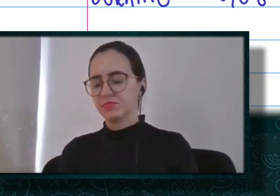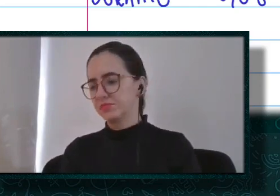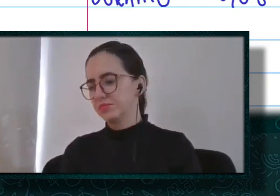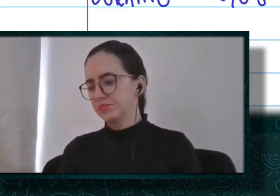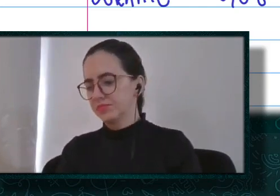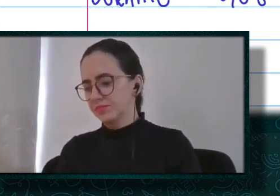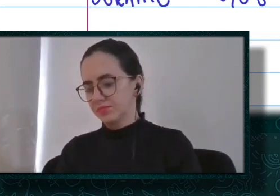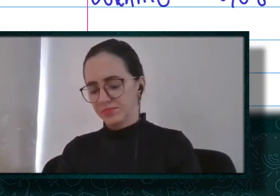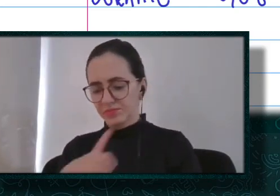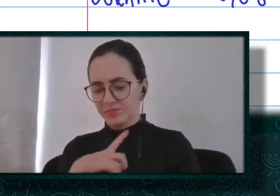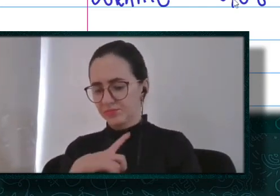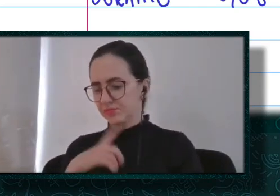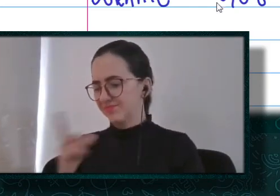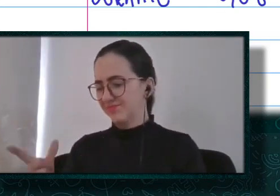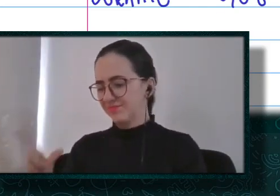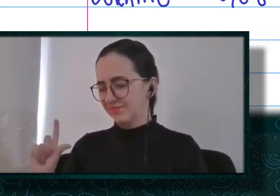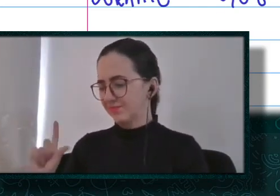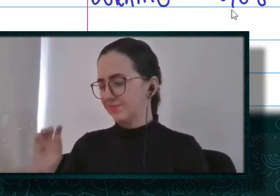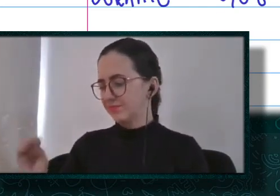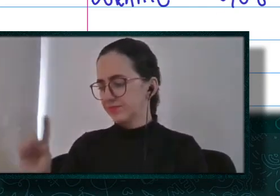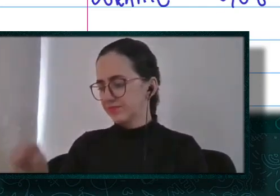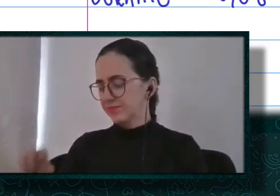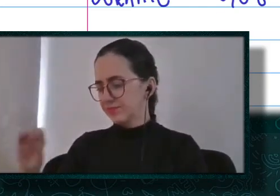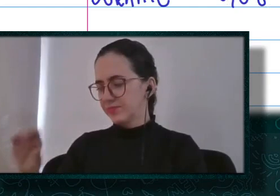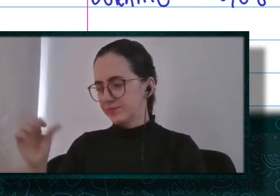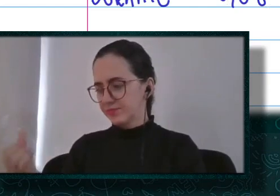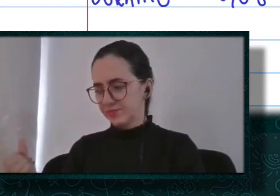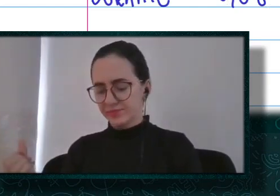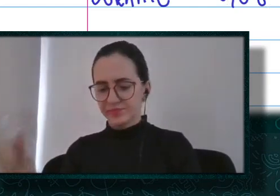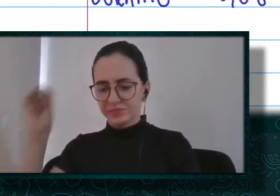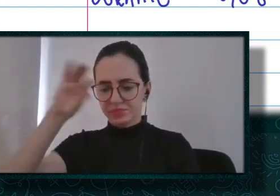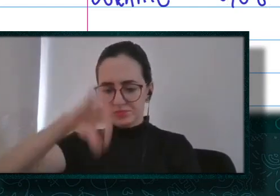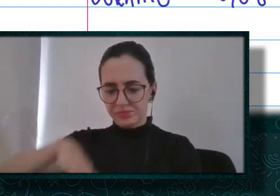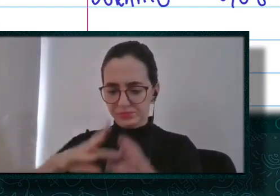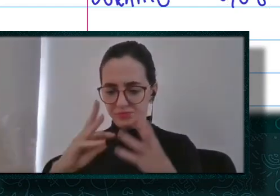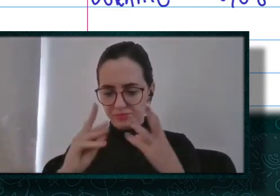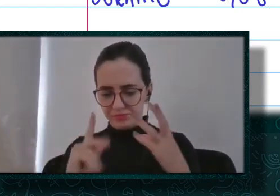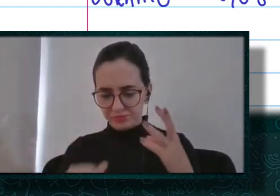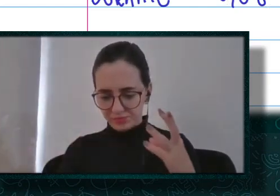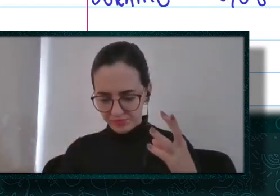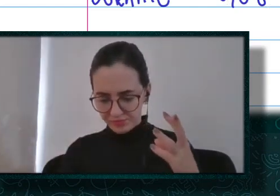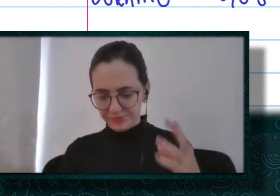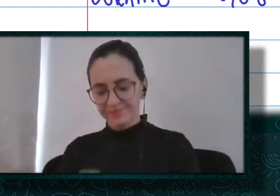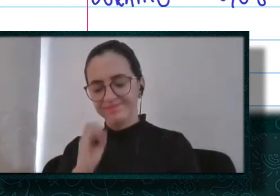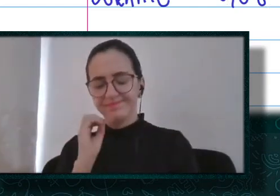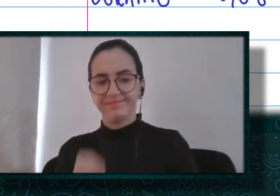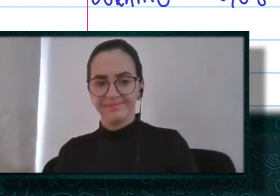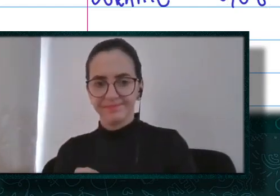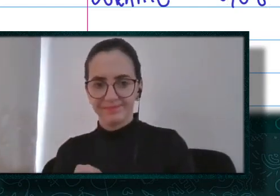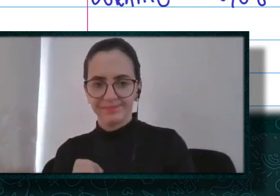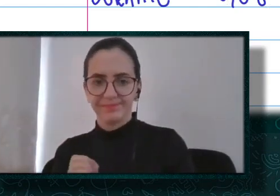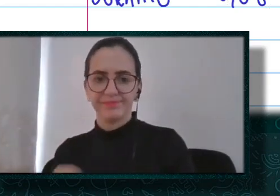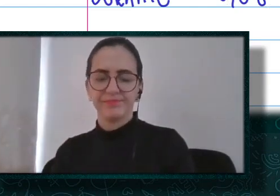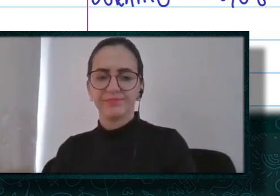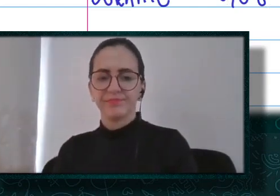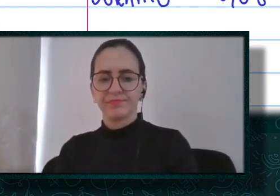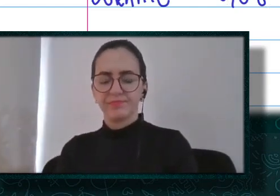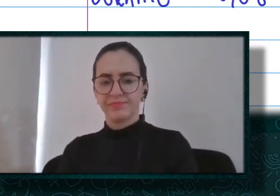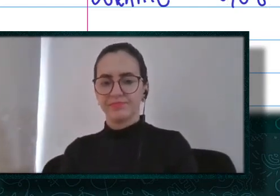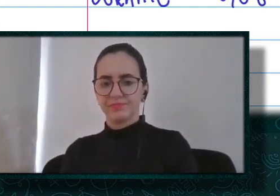eu tinha 0,06 e eu utilizei 0,06, o final vai ser 0. Aqui é diferente já, ó. Se eu